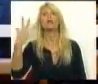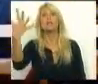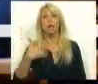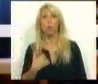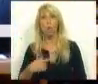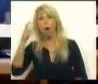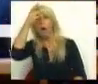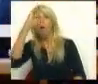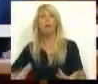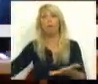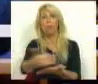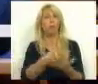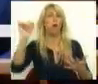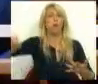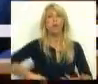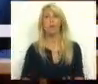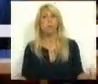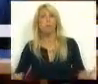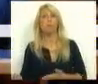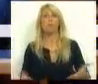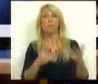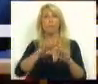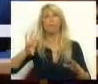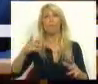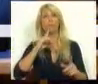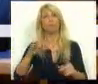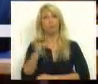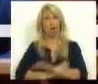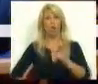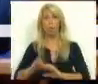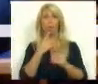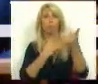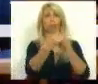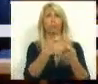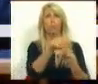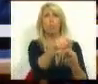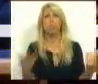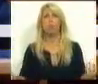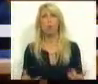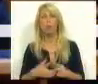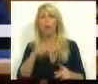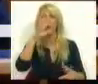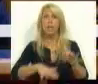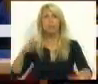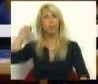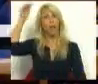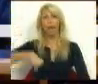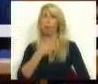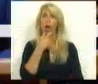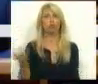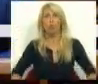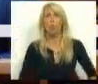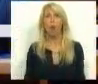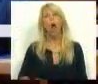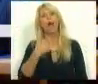estratégias para o país na Europa sem consultar a Assembleia da República. É um Governo que andou de TSU em TSU até